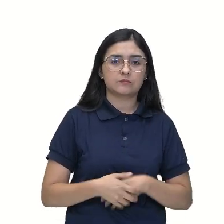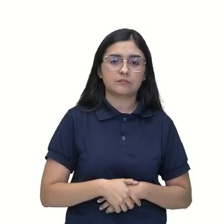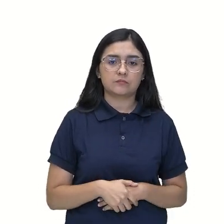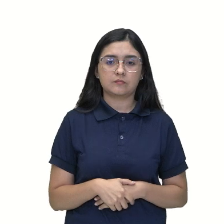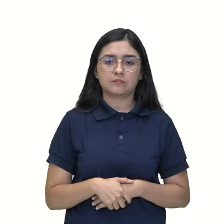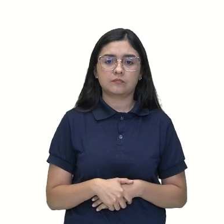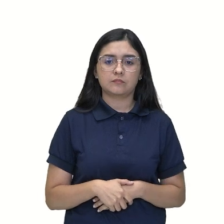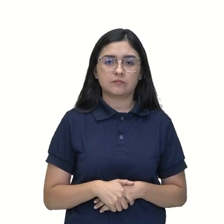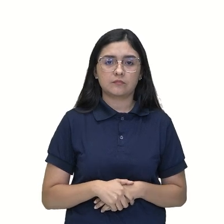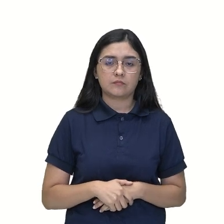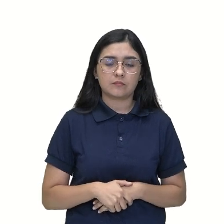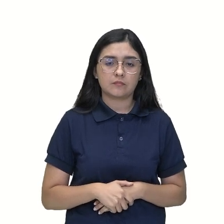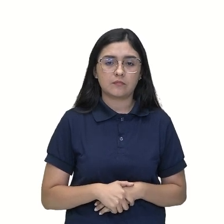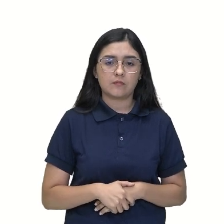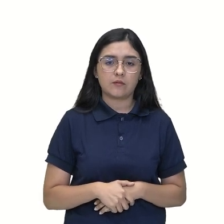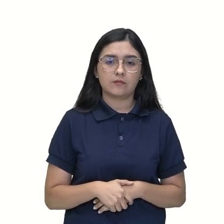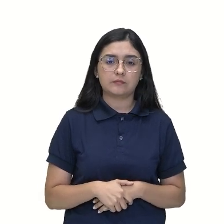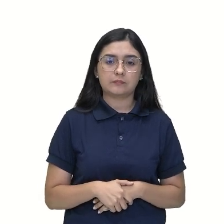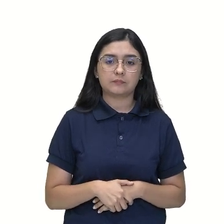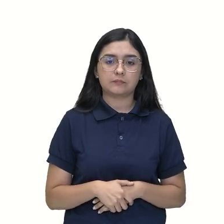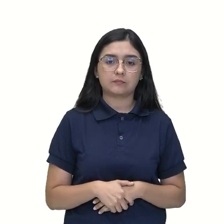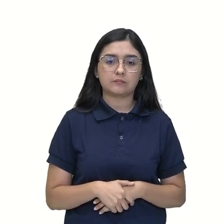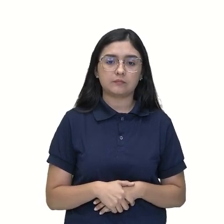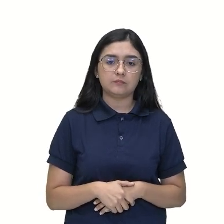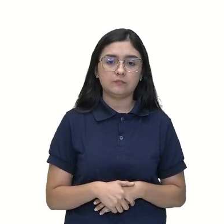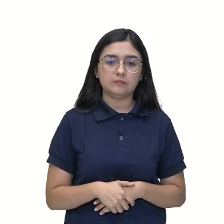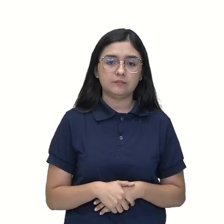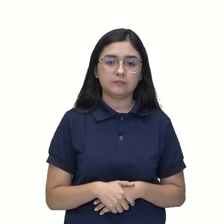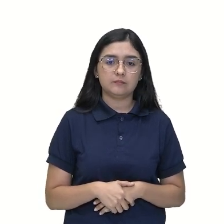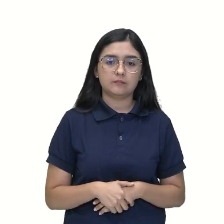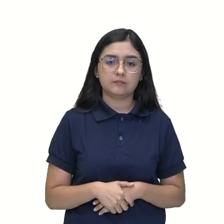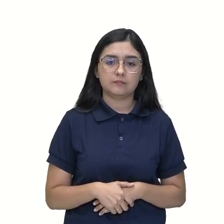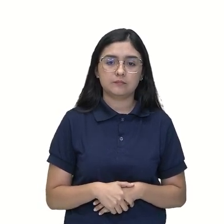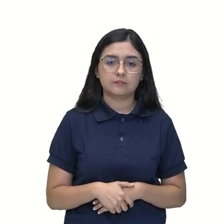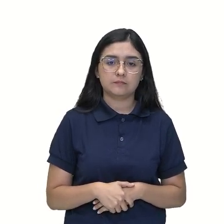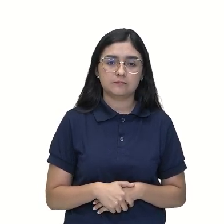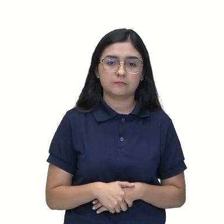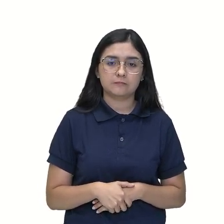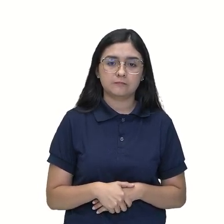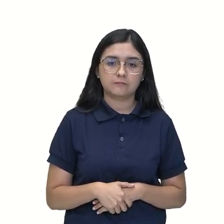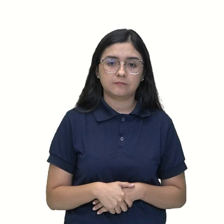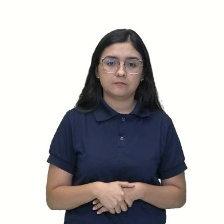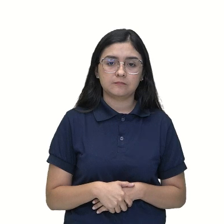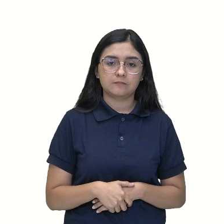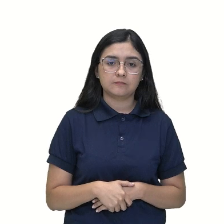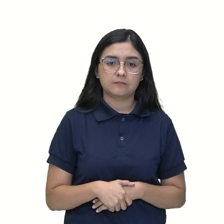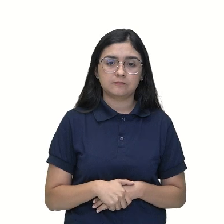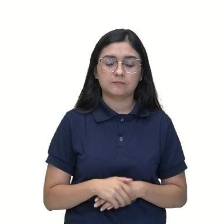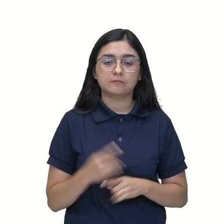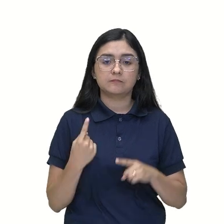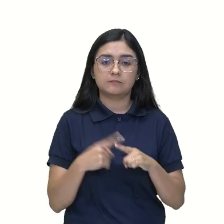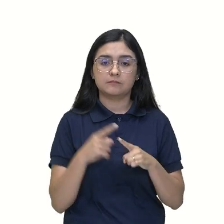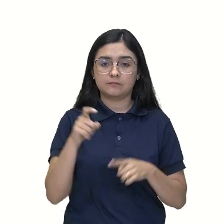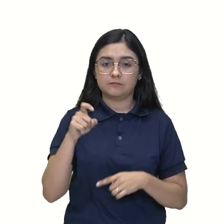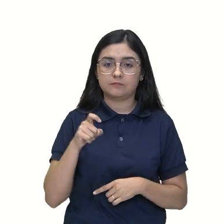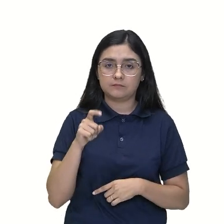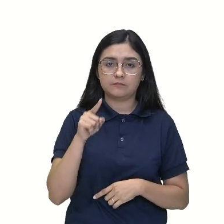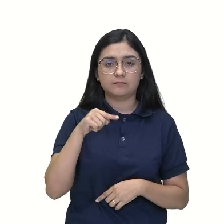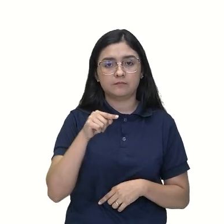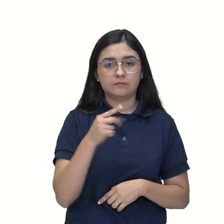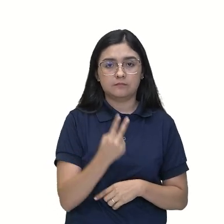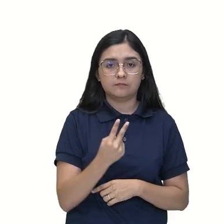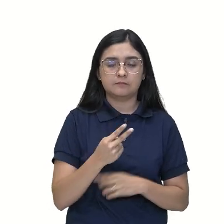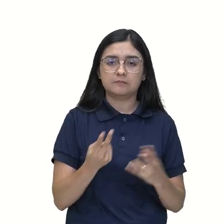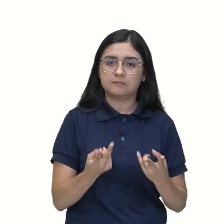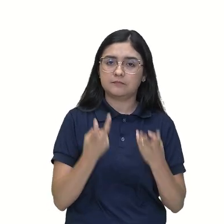O valor 2, já que o valor de x aqui é igual a 2.